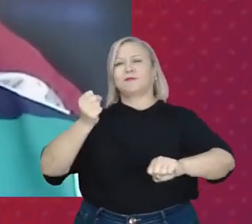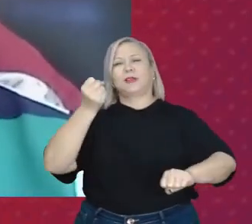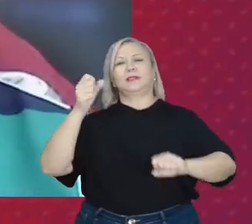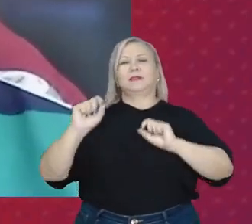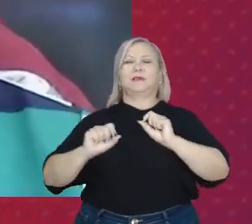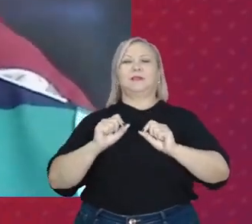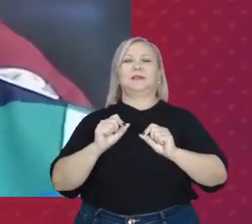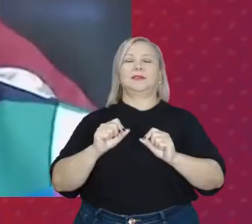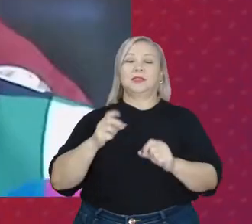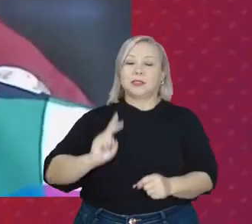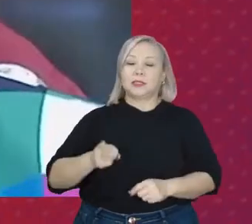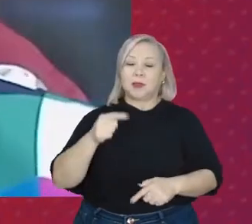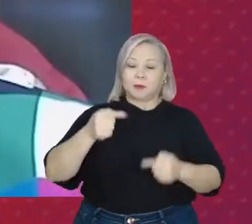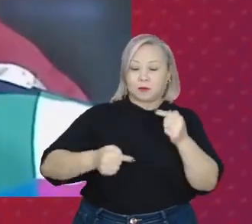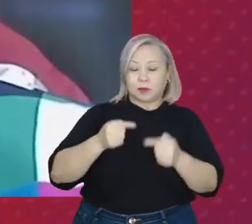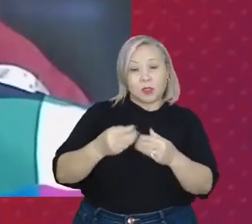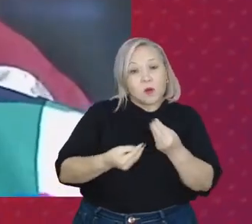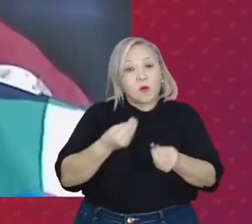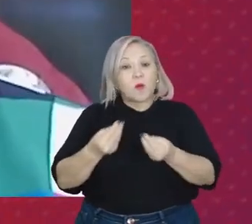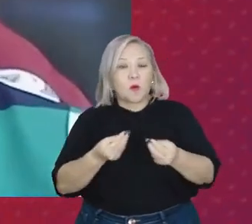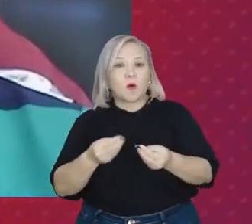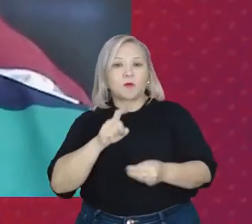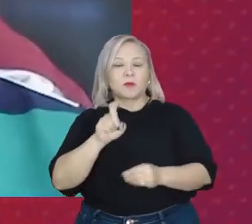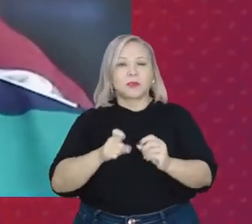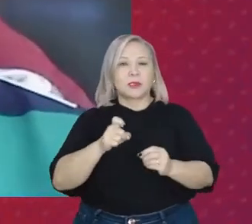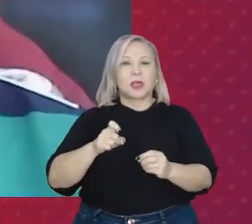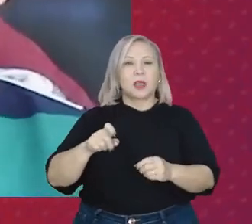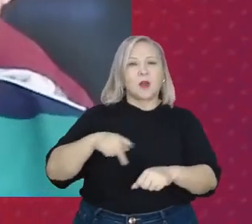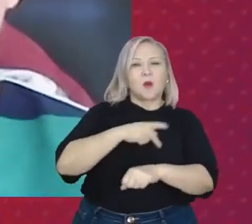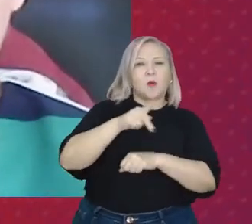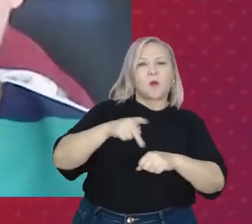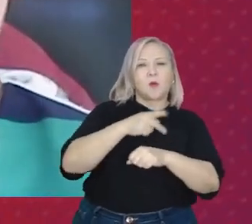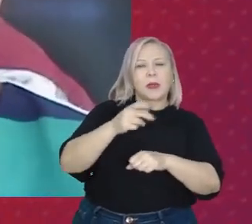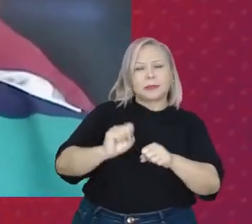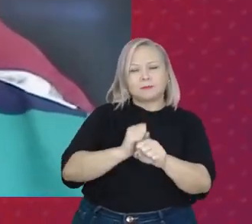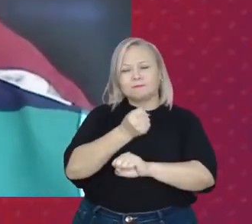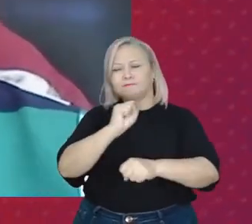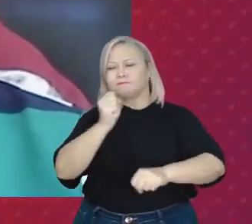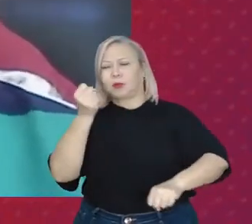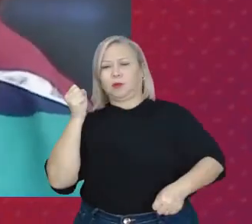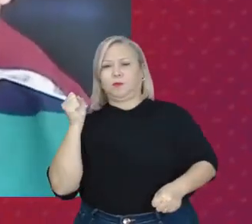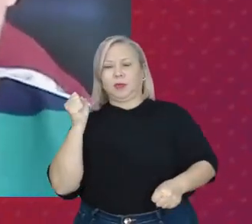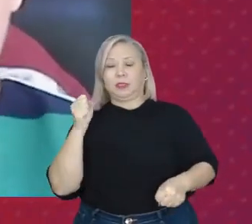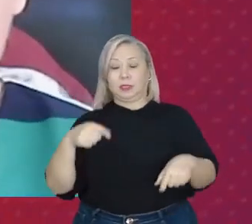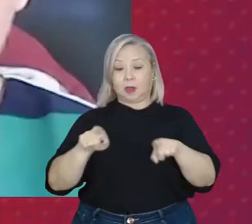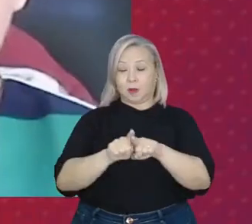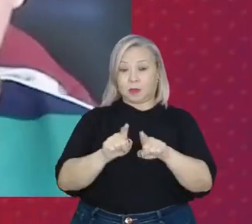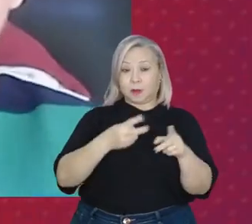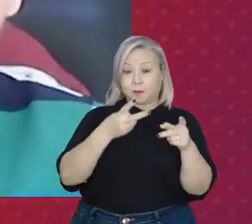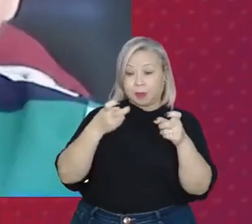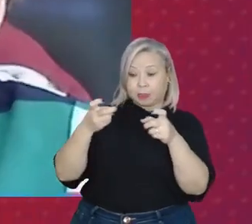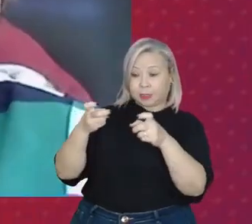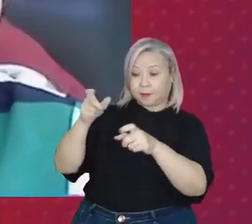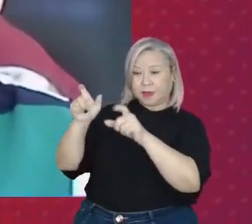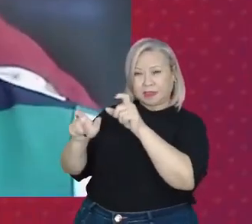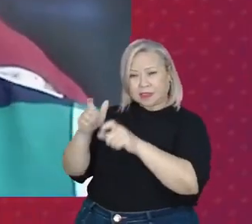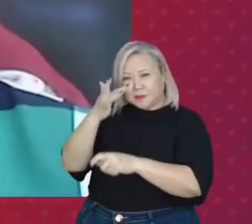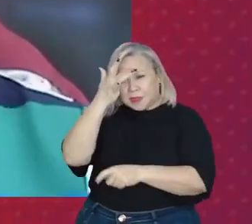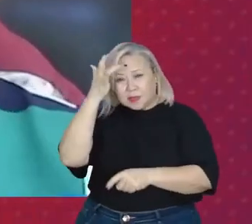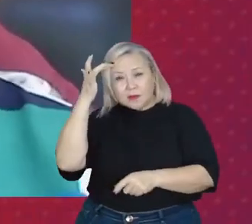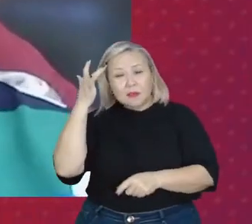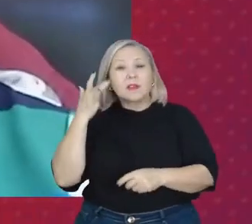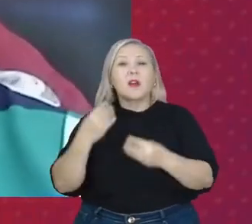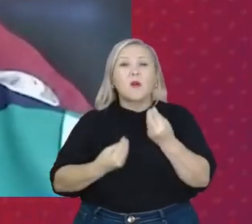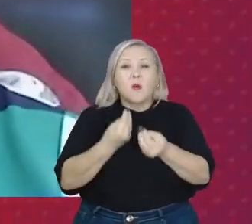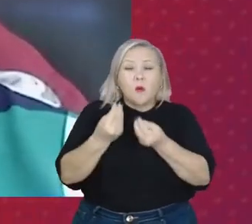discutiu como ser um país continente e, ao mesmo tempo, enxergar pessoas morrendo de fome, como